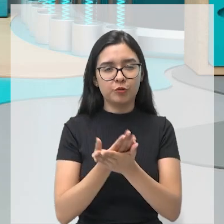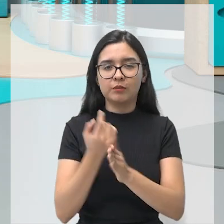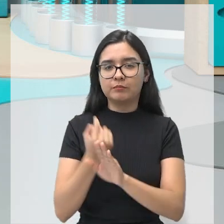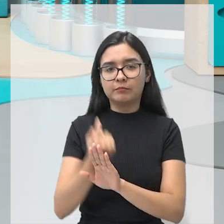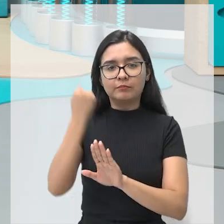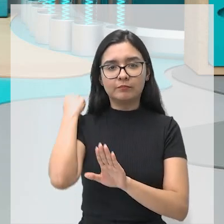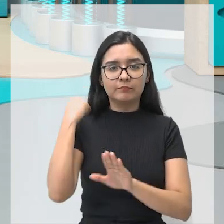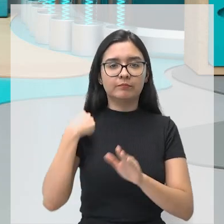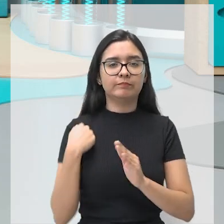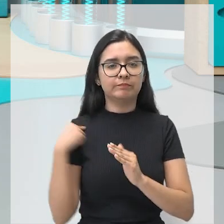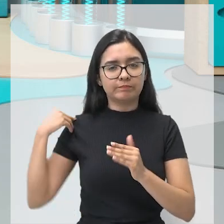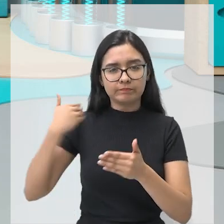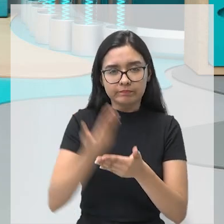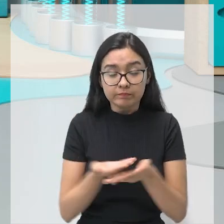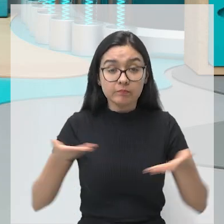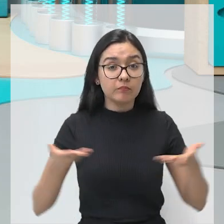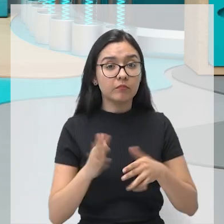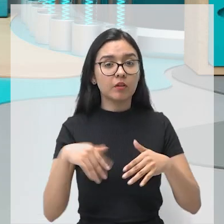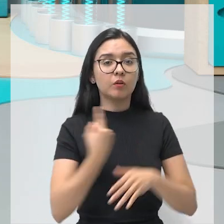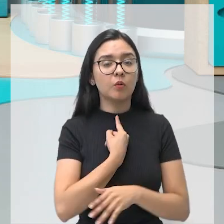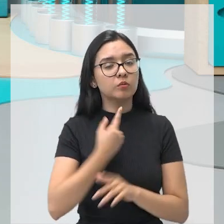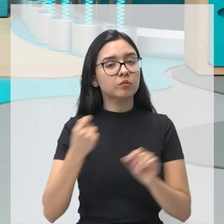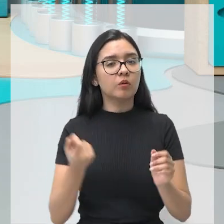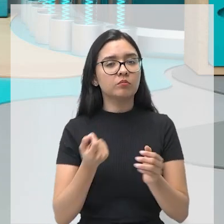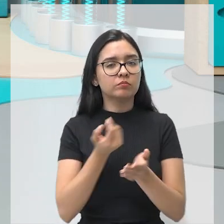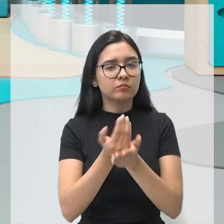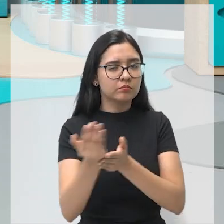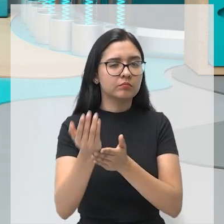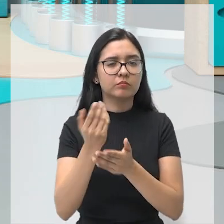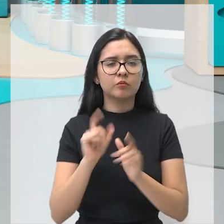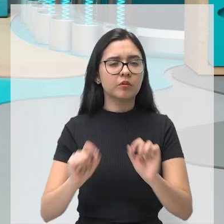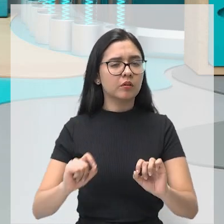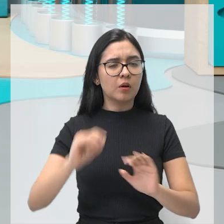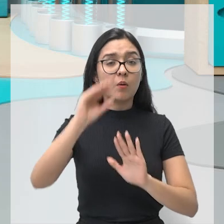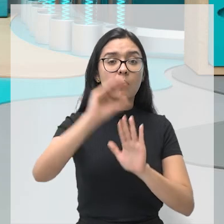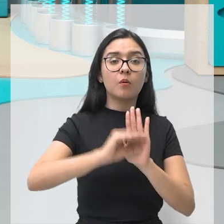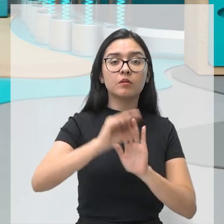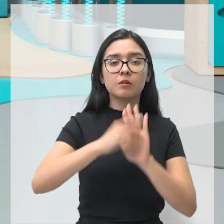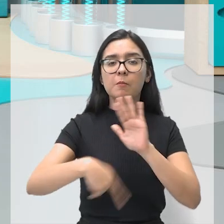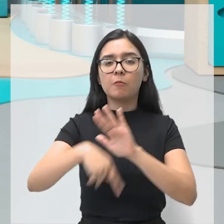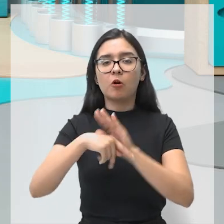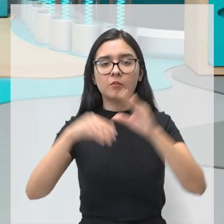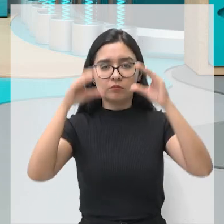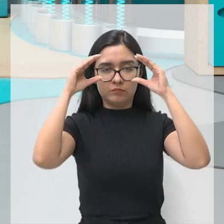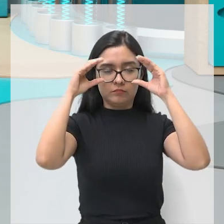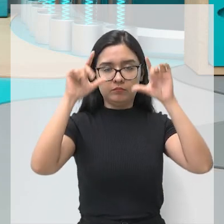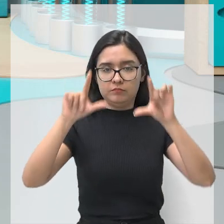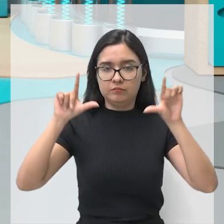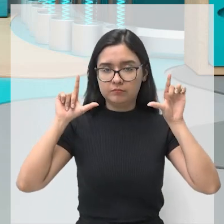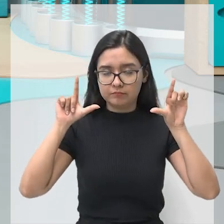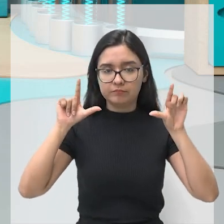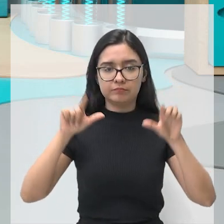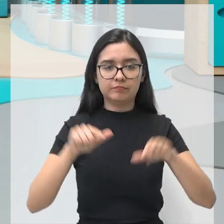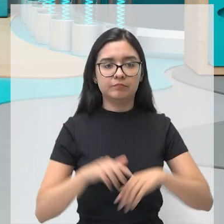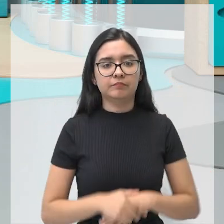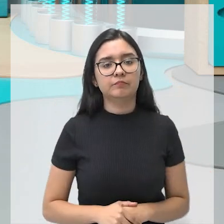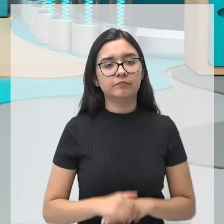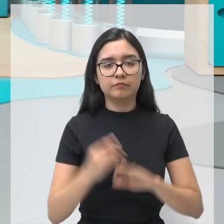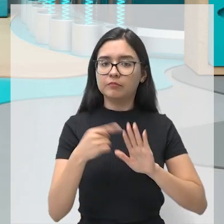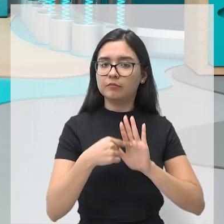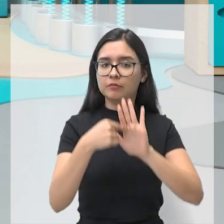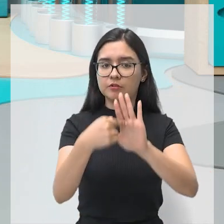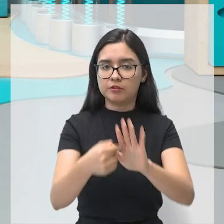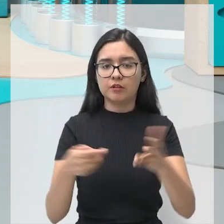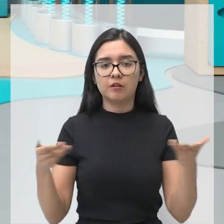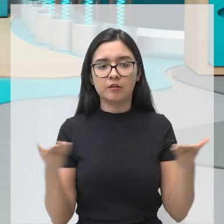longo das nossas aulas. E aí a gente começa chamando o conceito de realidade virtual. Olha só, aparece aqui pra